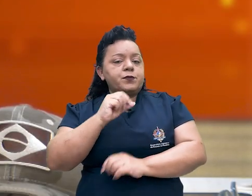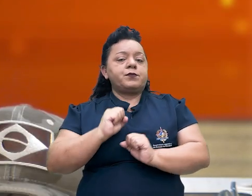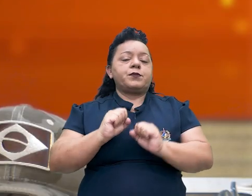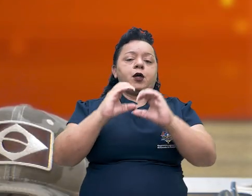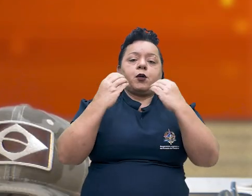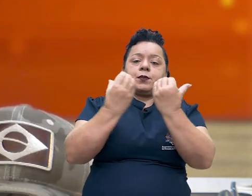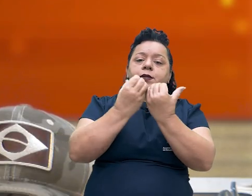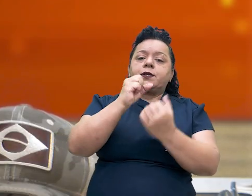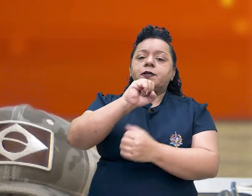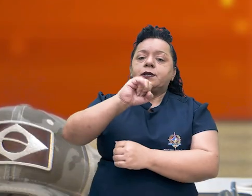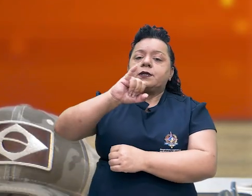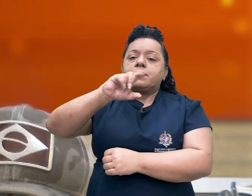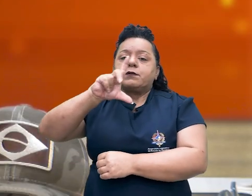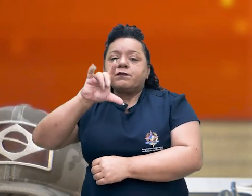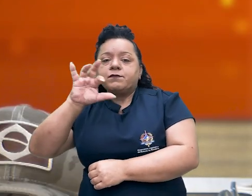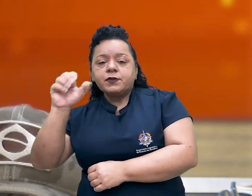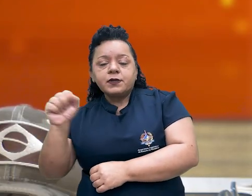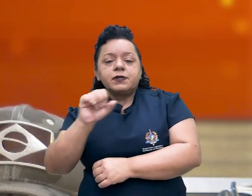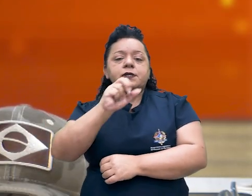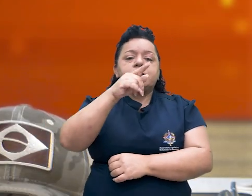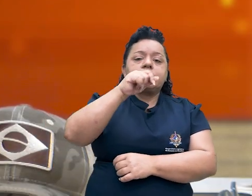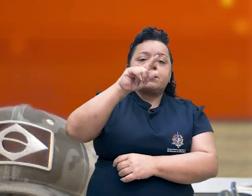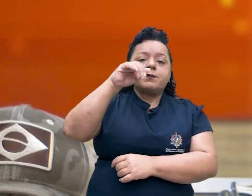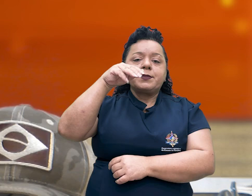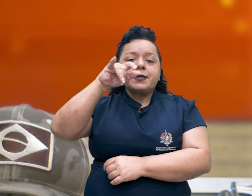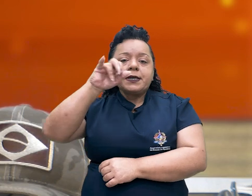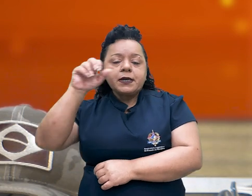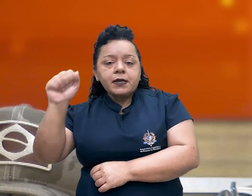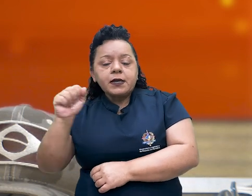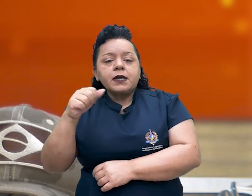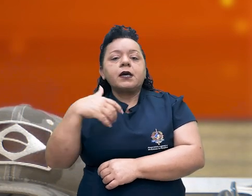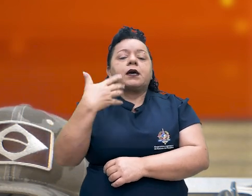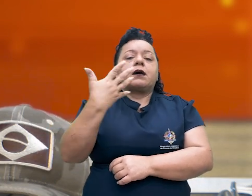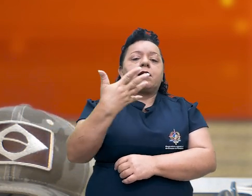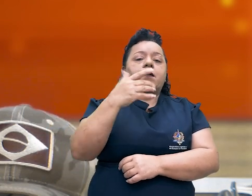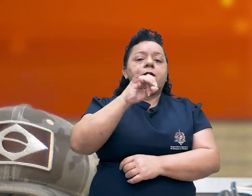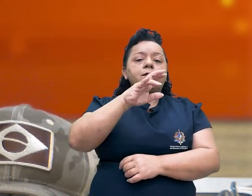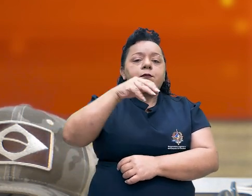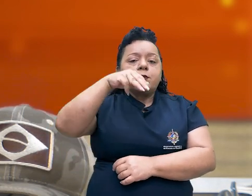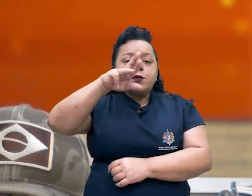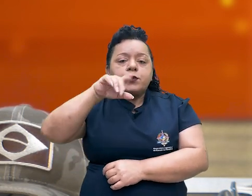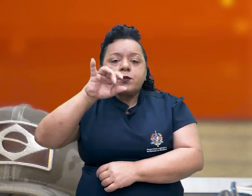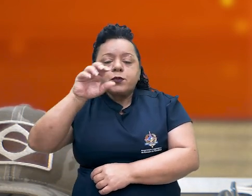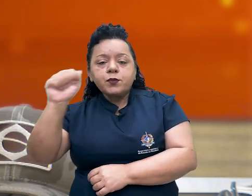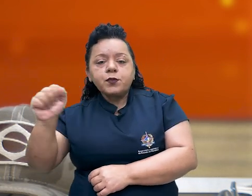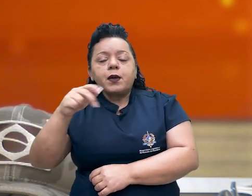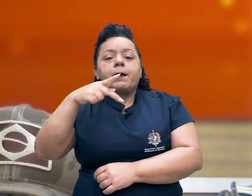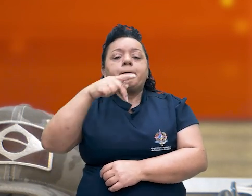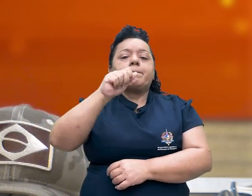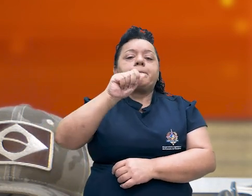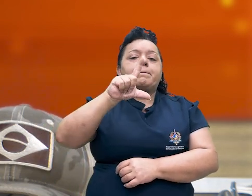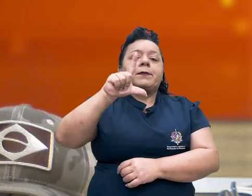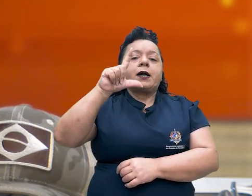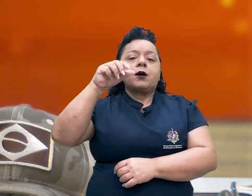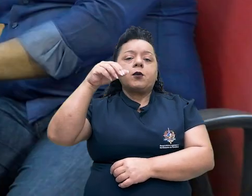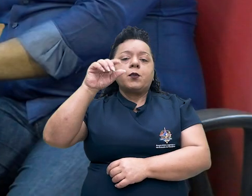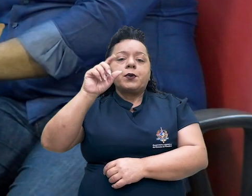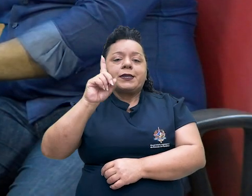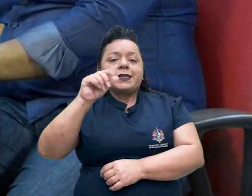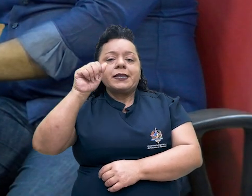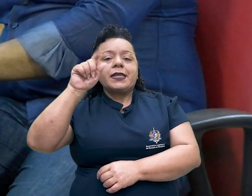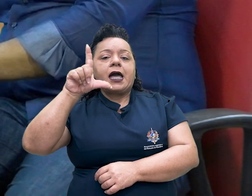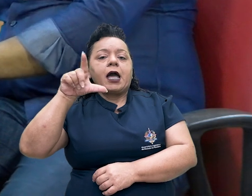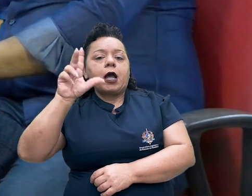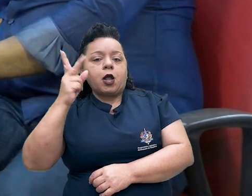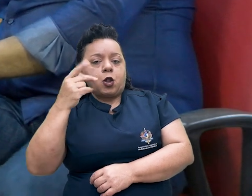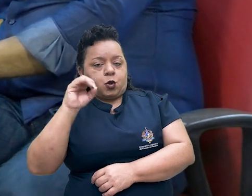2023 foi comunidade Silveira São Miguel mutuns Bom Jardim e paldar fica tudo no médio madeira fica tudo no